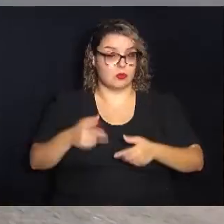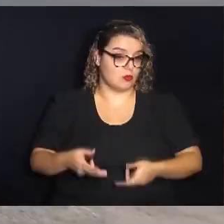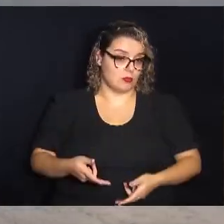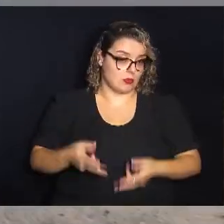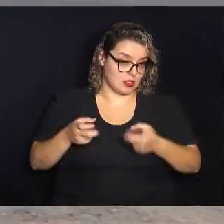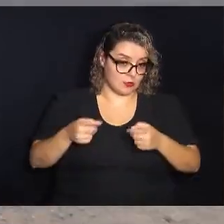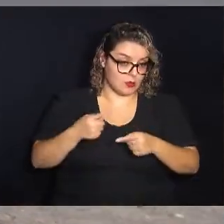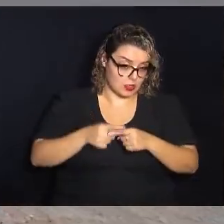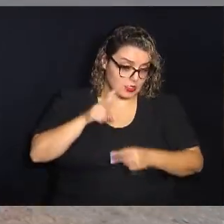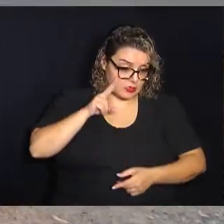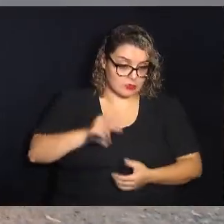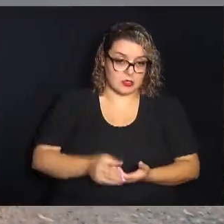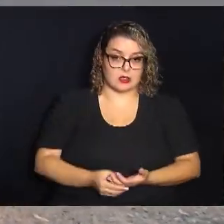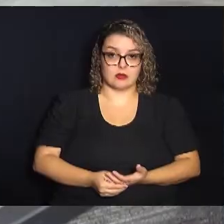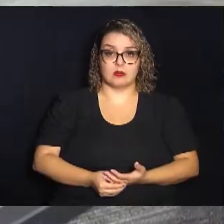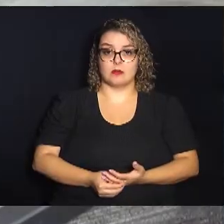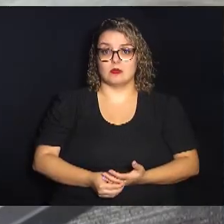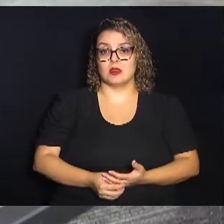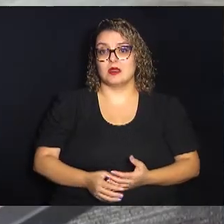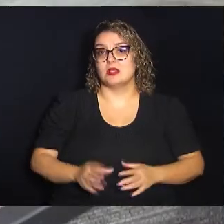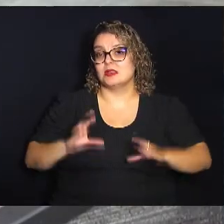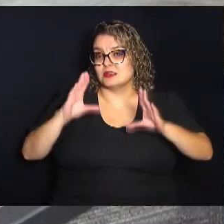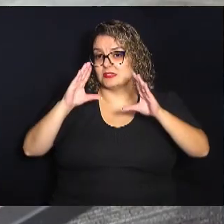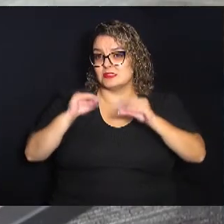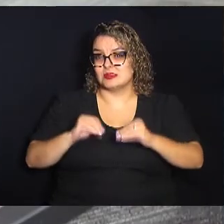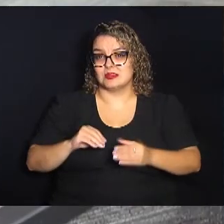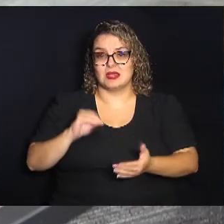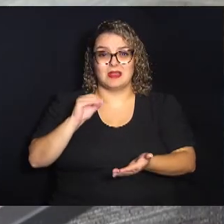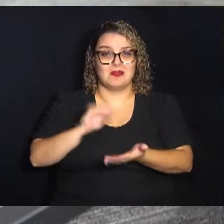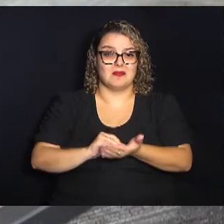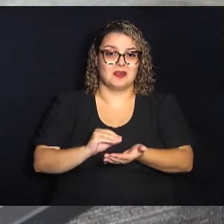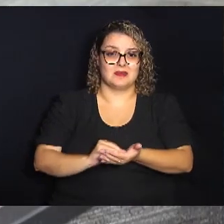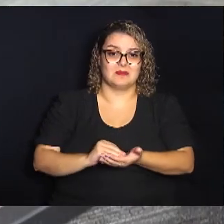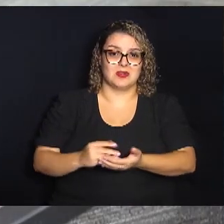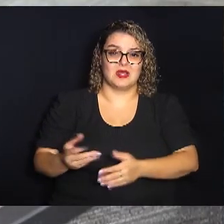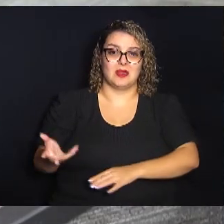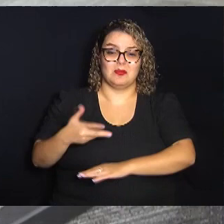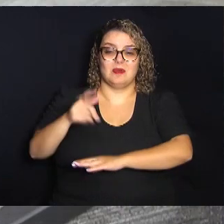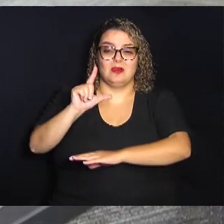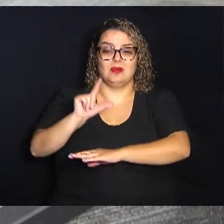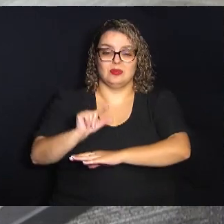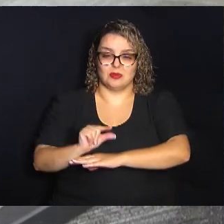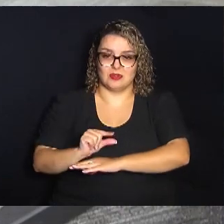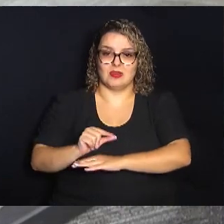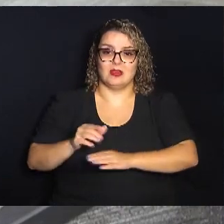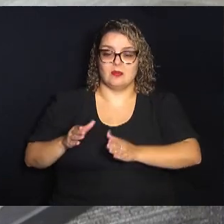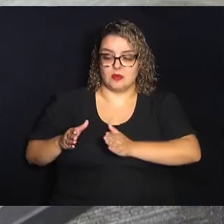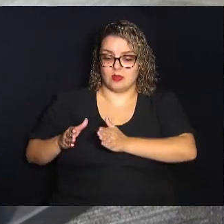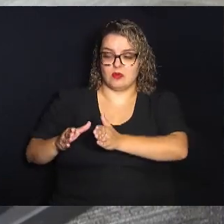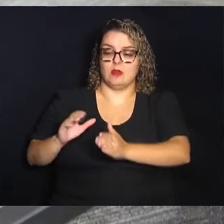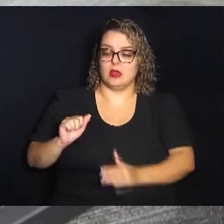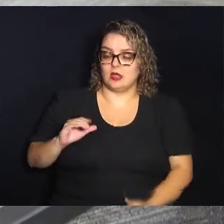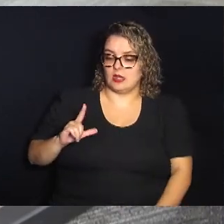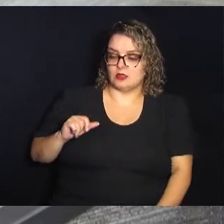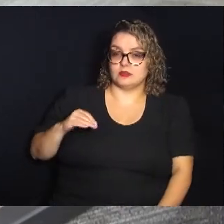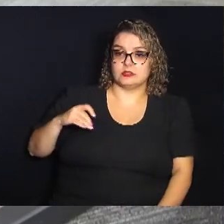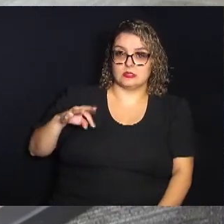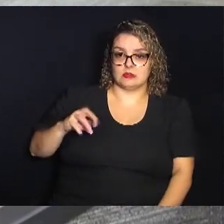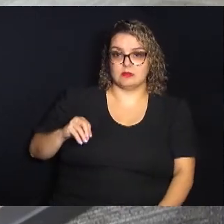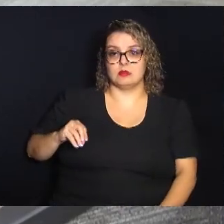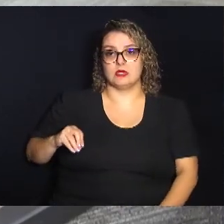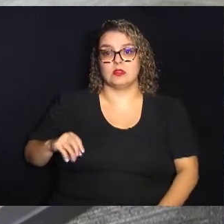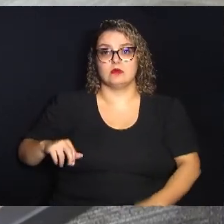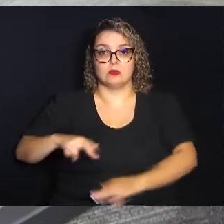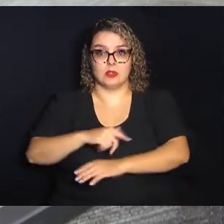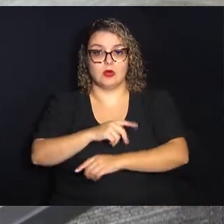porque você está enxergando. Mas à noite, falta redutor de velocidade, falta esse calçamento lateral, a população ali